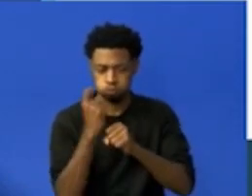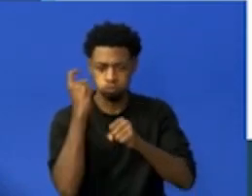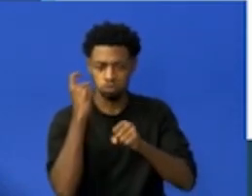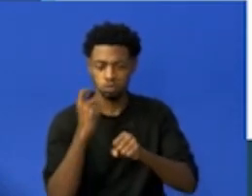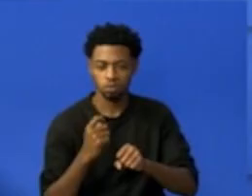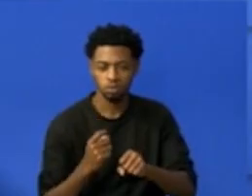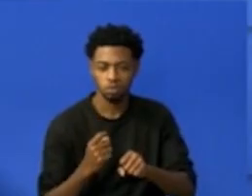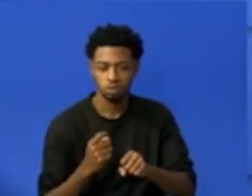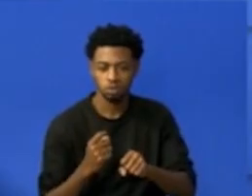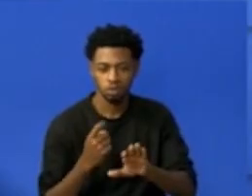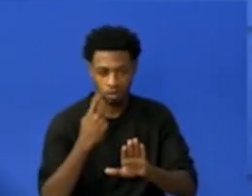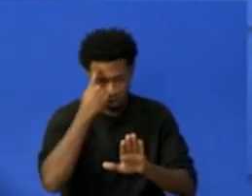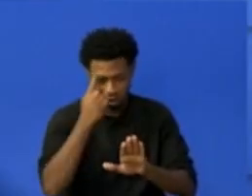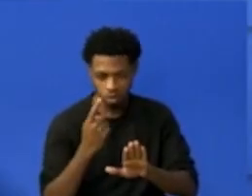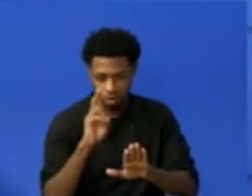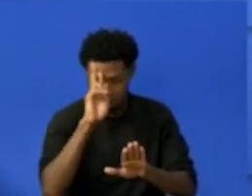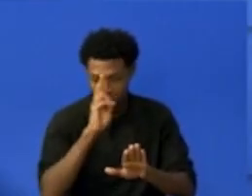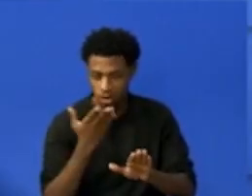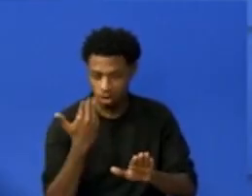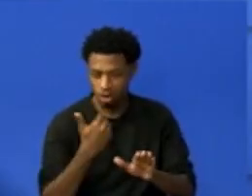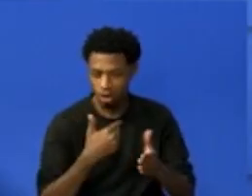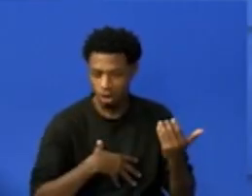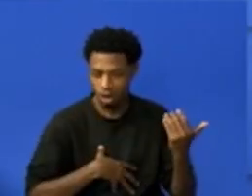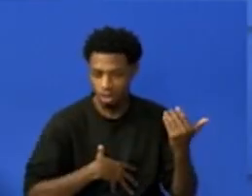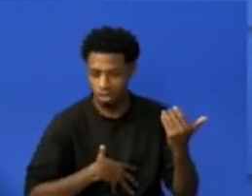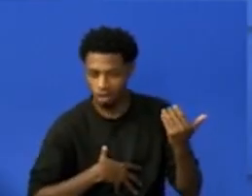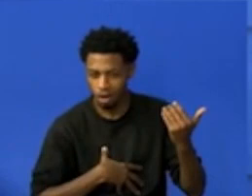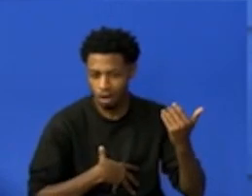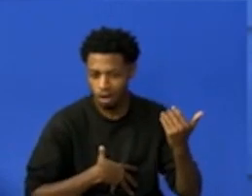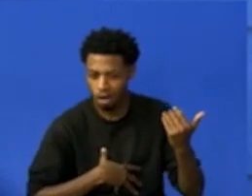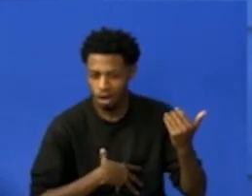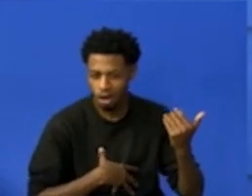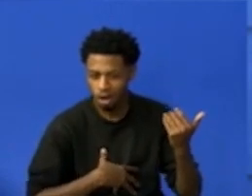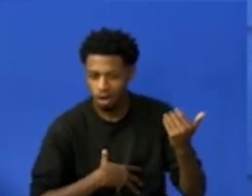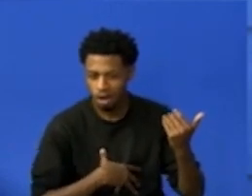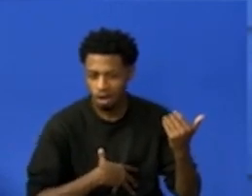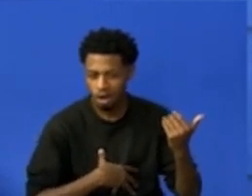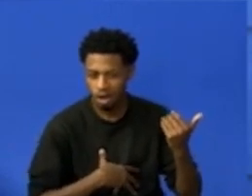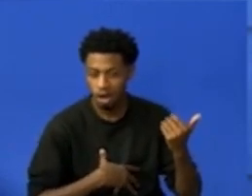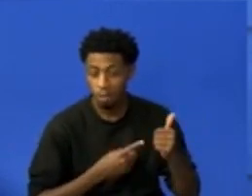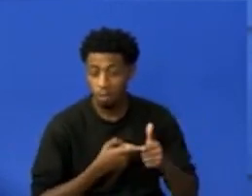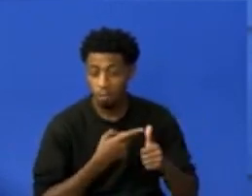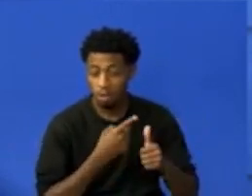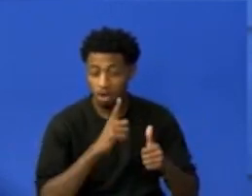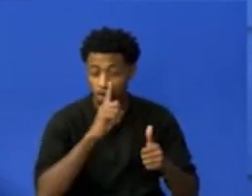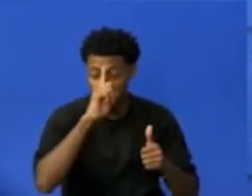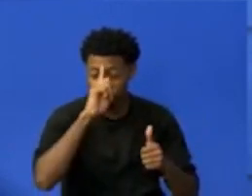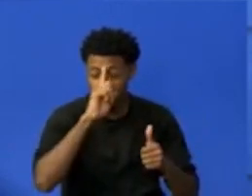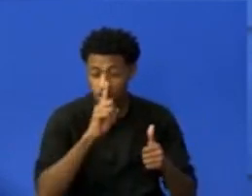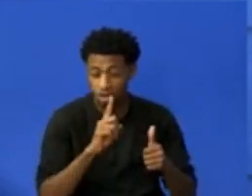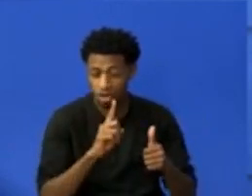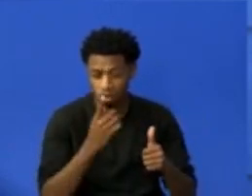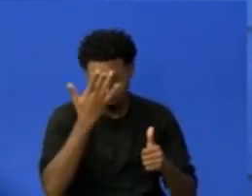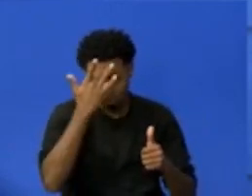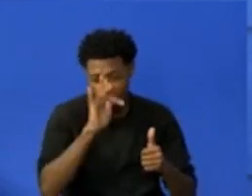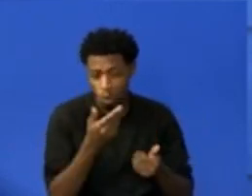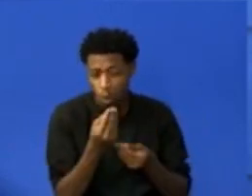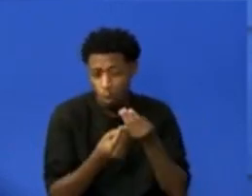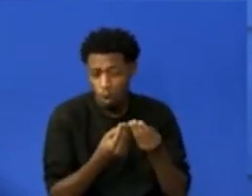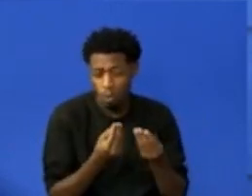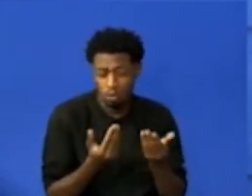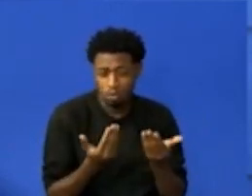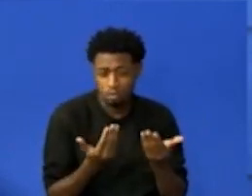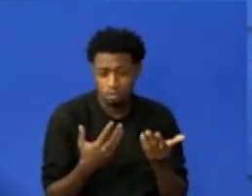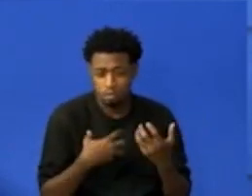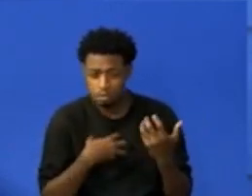de dança, daquela que eu falei para você, que no primeiro dia a gente ainda não sabe nada, fica bem fácil saber qual a alternativa